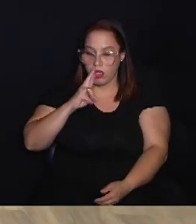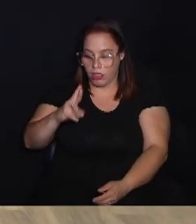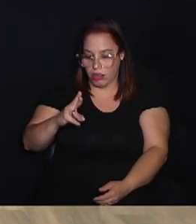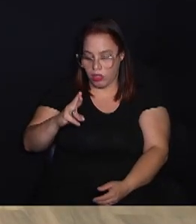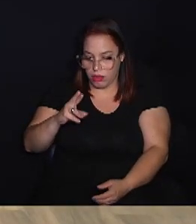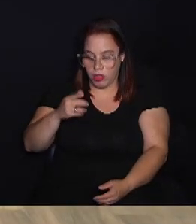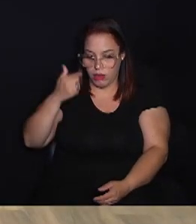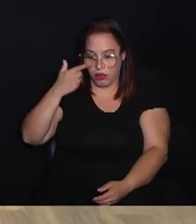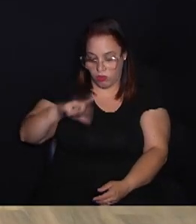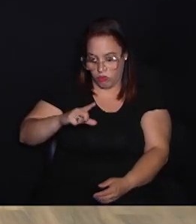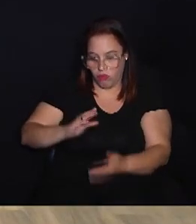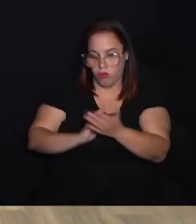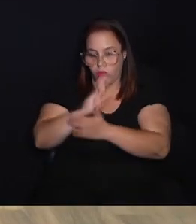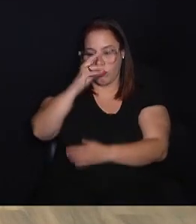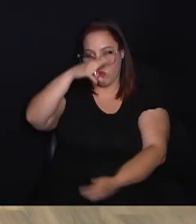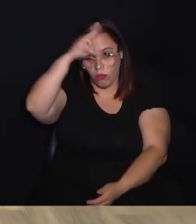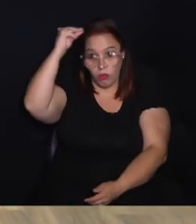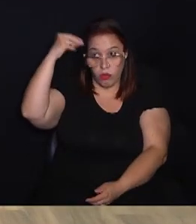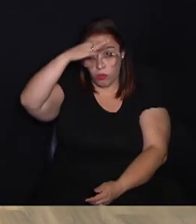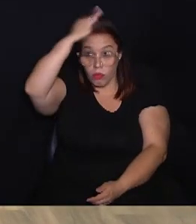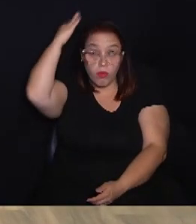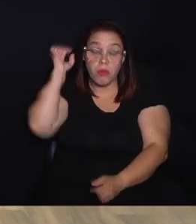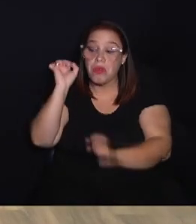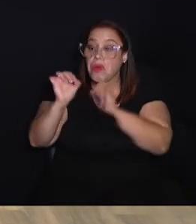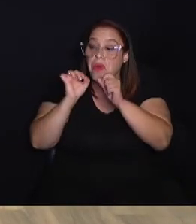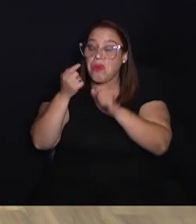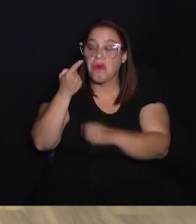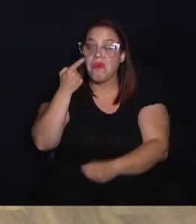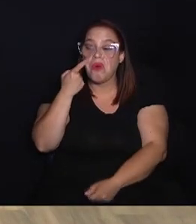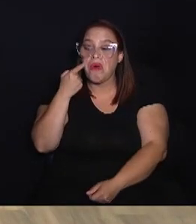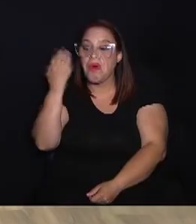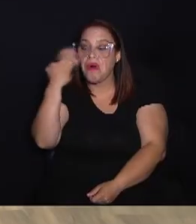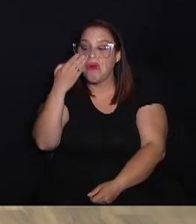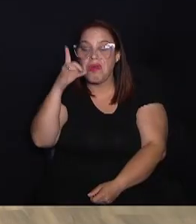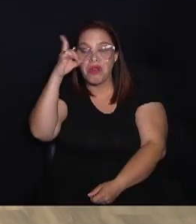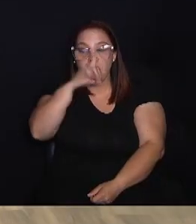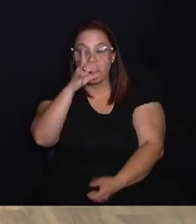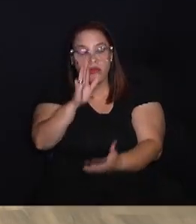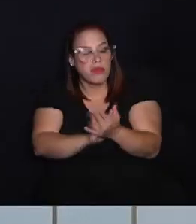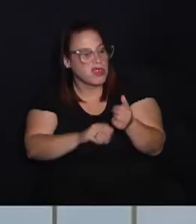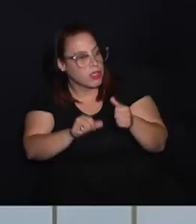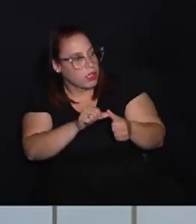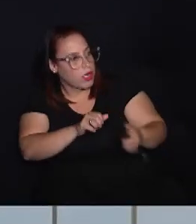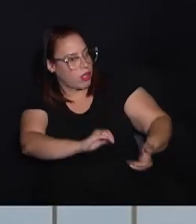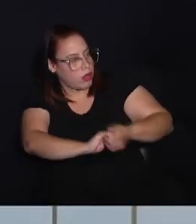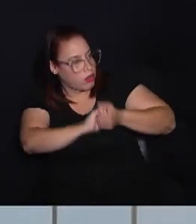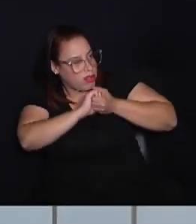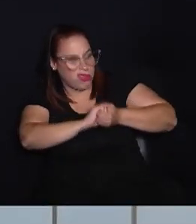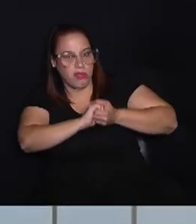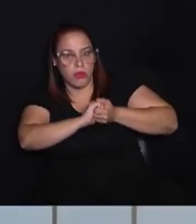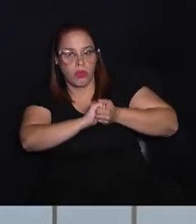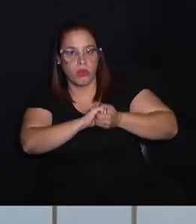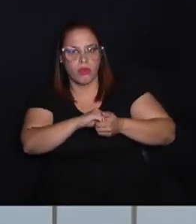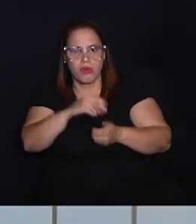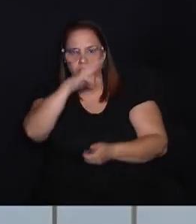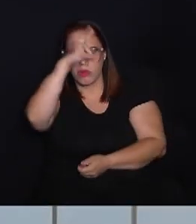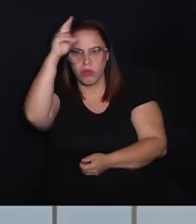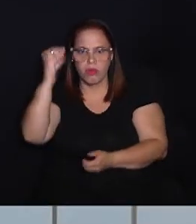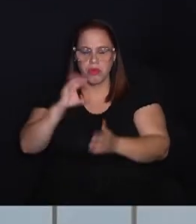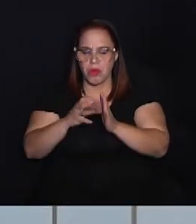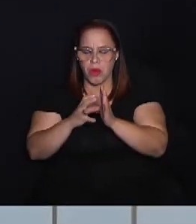mudou muito a relação, né, do vereador com a população, com o cidadão. Mas a sociedade é dinâmica e a gente tem que estar